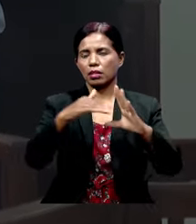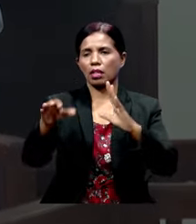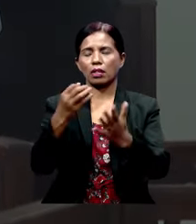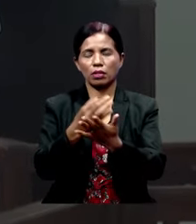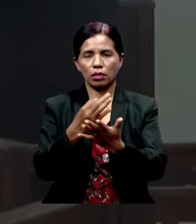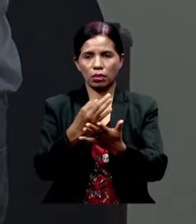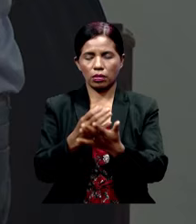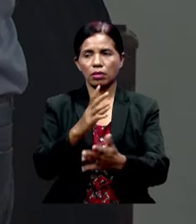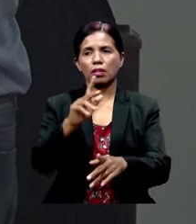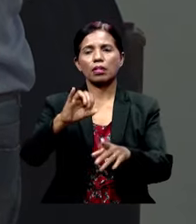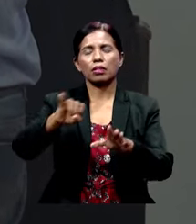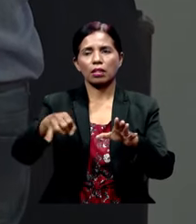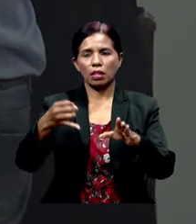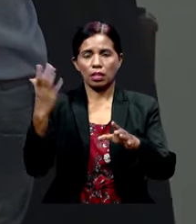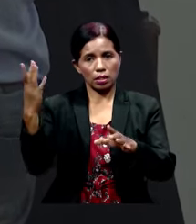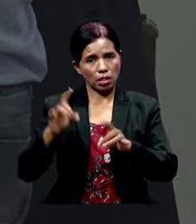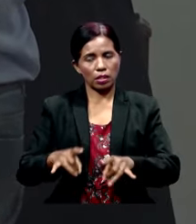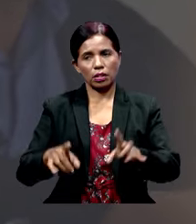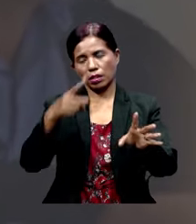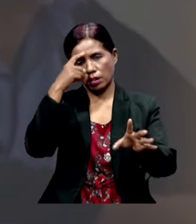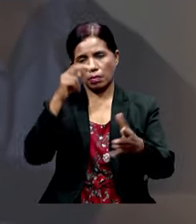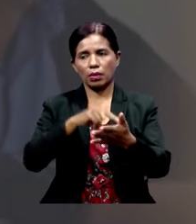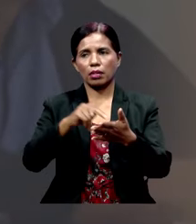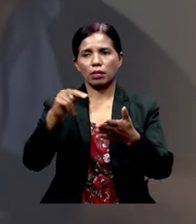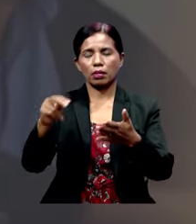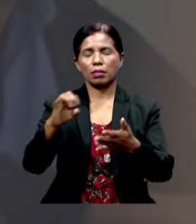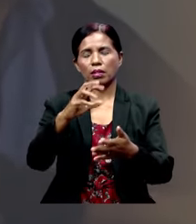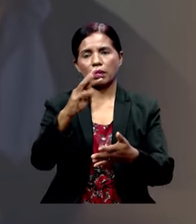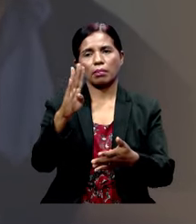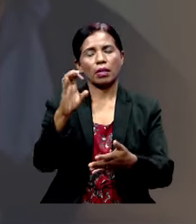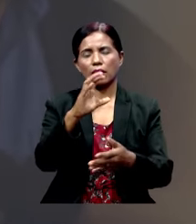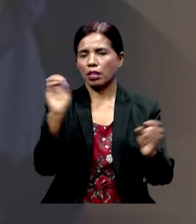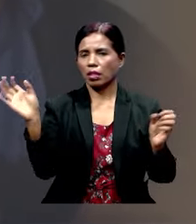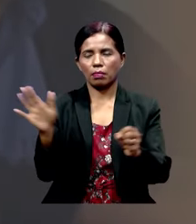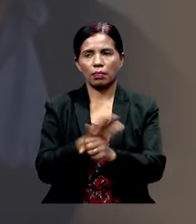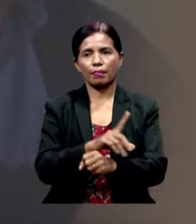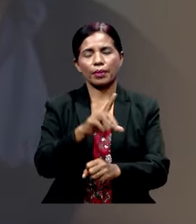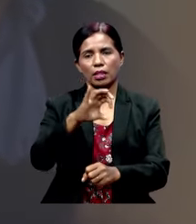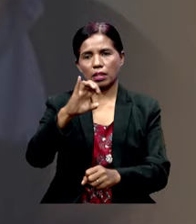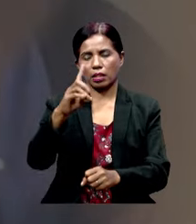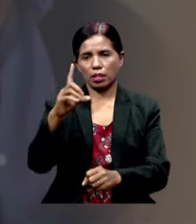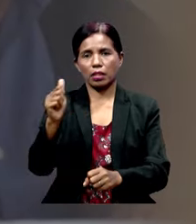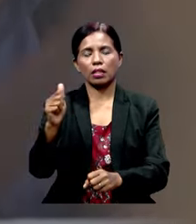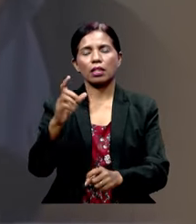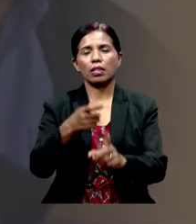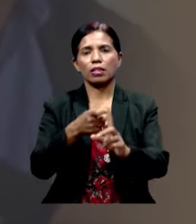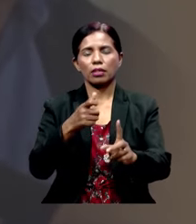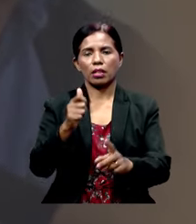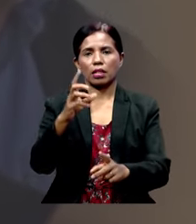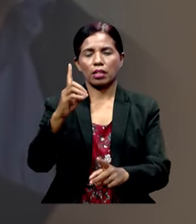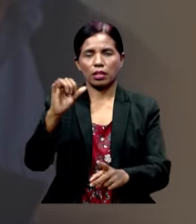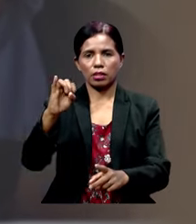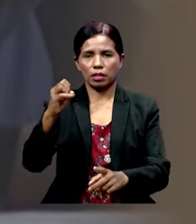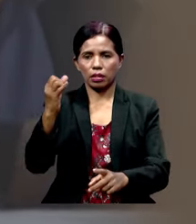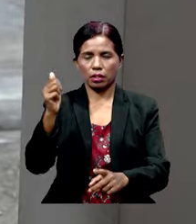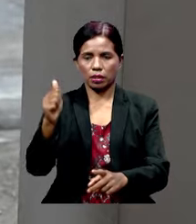Osamba Consulado-Geral e Austrália, tamba número Aiban la completo. Lídia Soares, Sassin Rússi Adelziz Magno, nebe